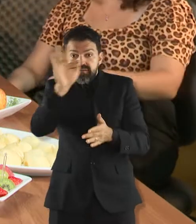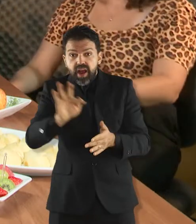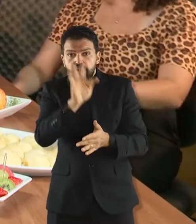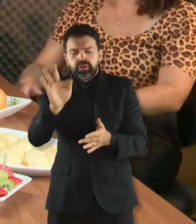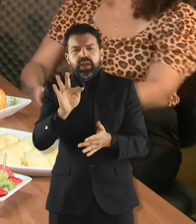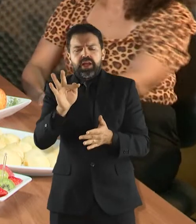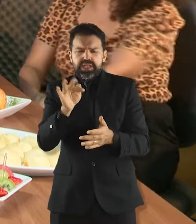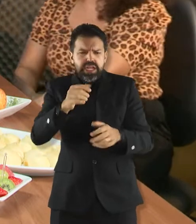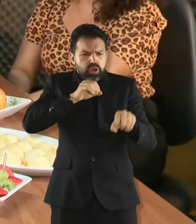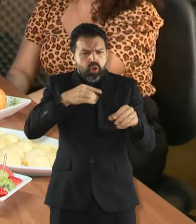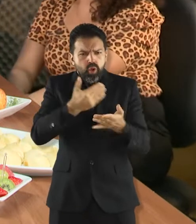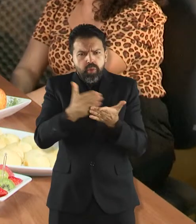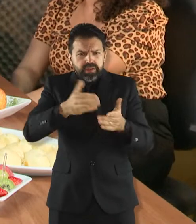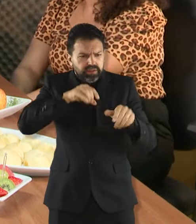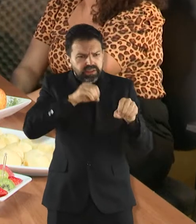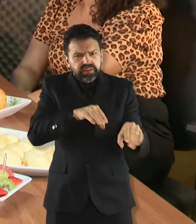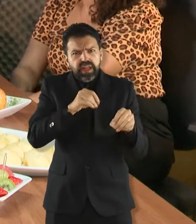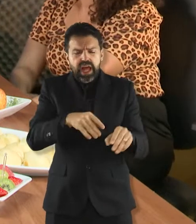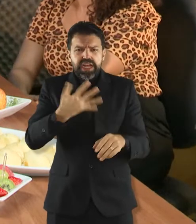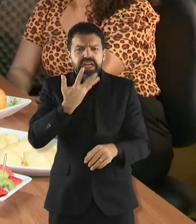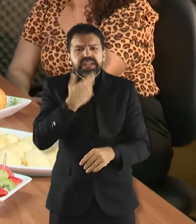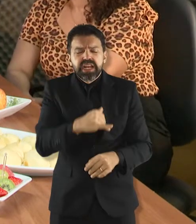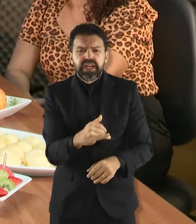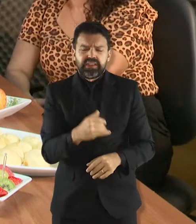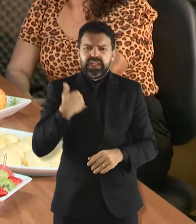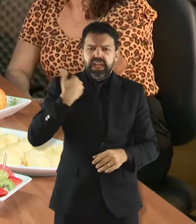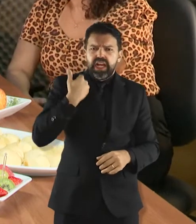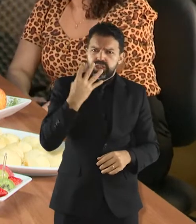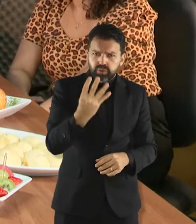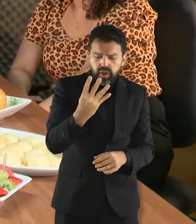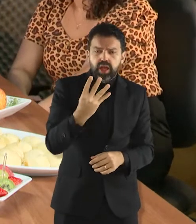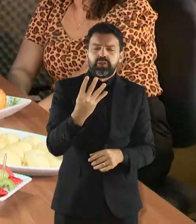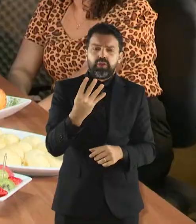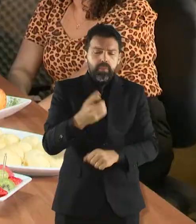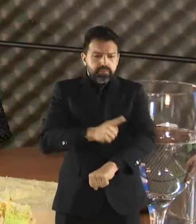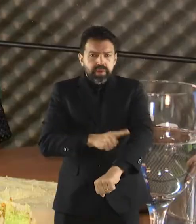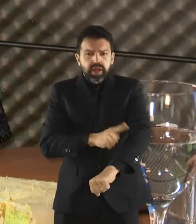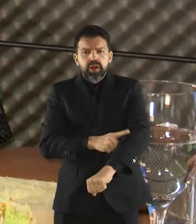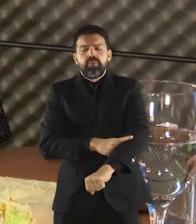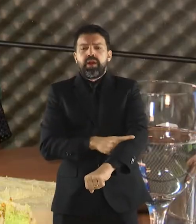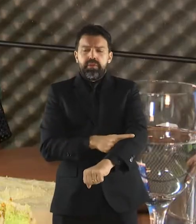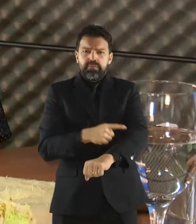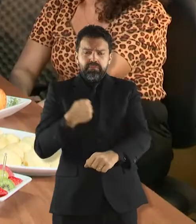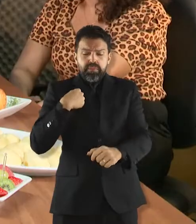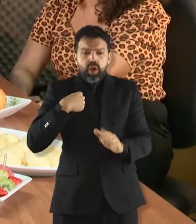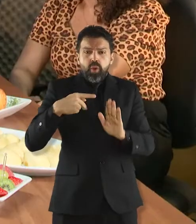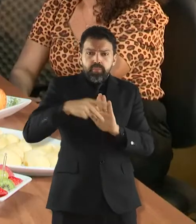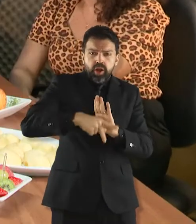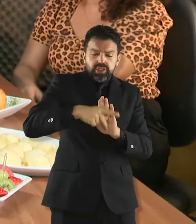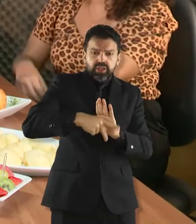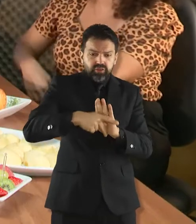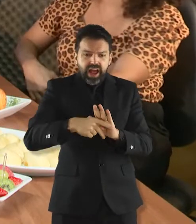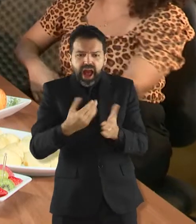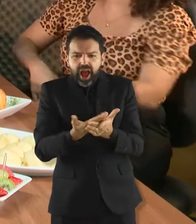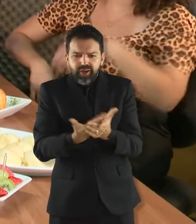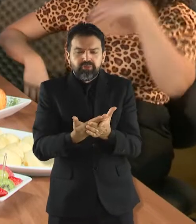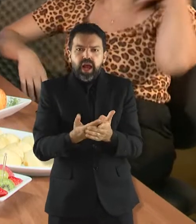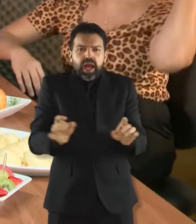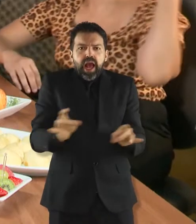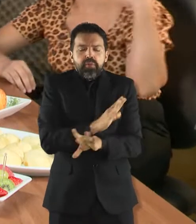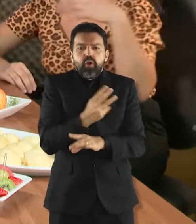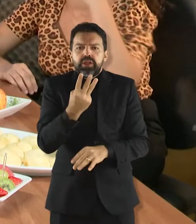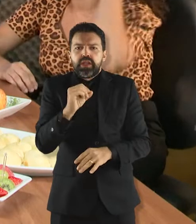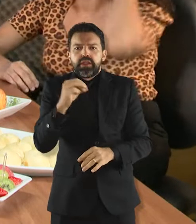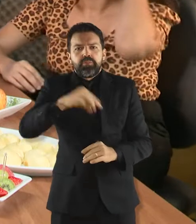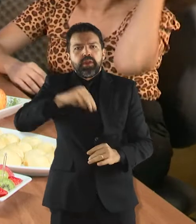coisa, né? de 4 anos, uma turma de primeiro período. E o meu plano de aula acabou em 30 minutos. Eita, o que é que fez com o moleque depois, Fê menina? Maria, eu